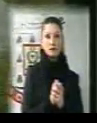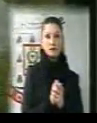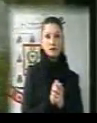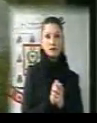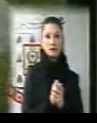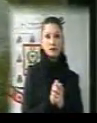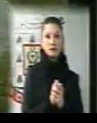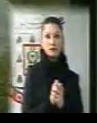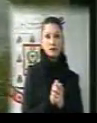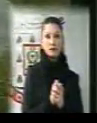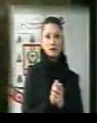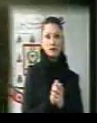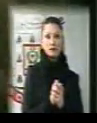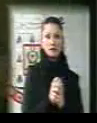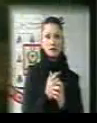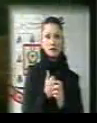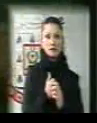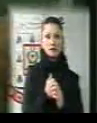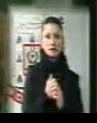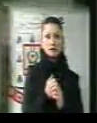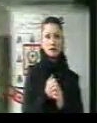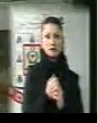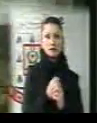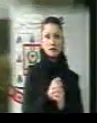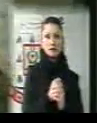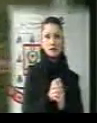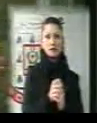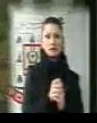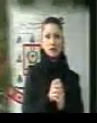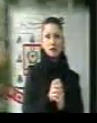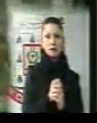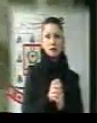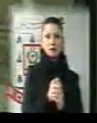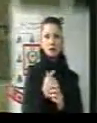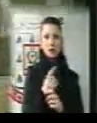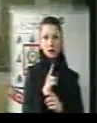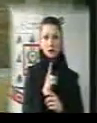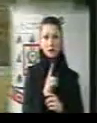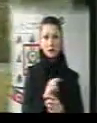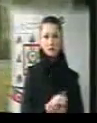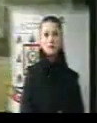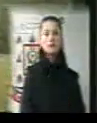Filmagem, elas foram feitas hoje na parte da manhã, a pedido do presidente.